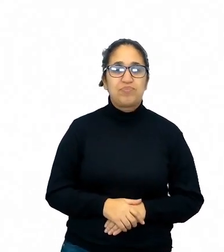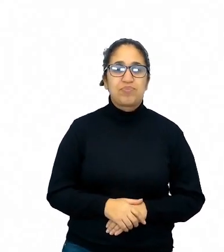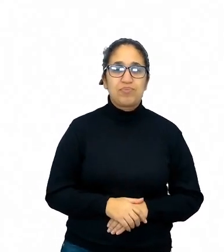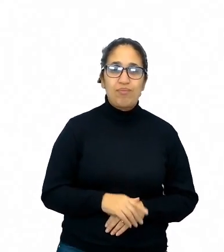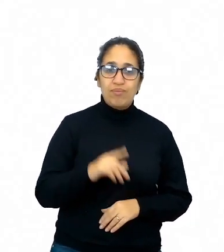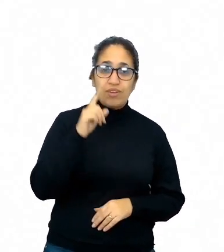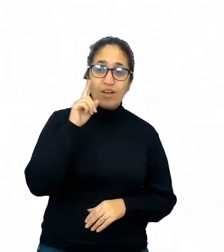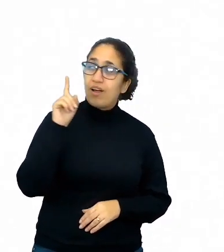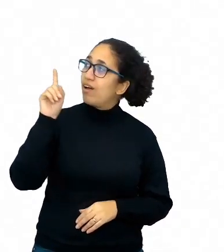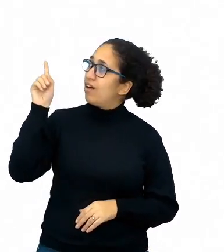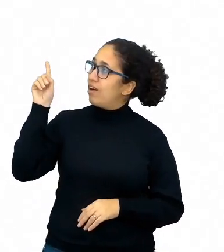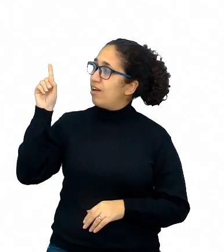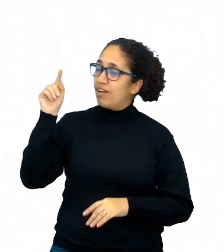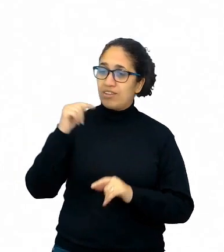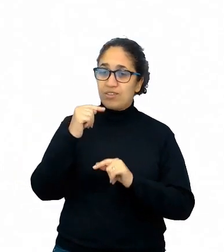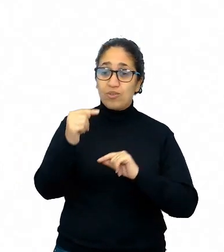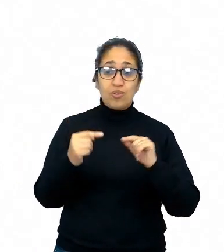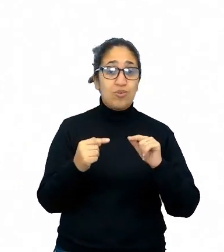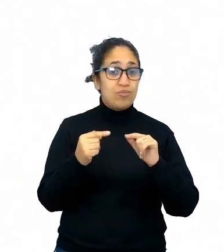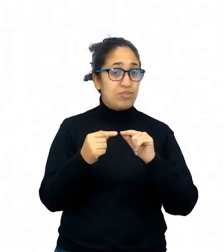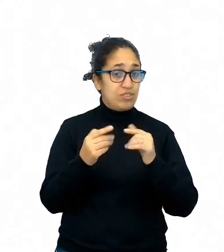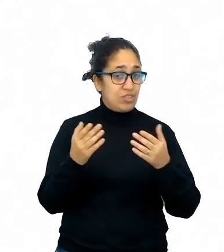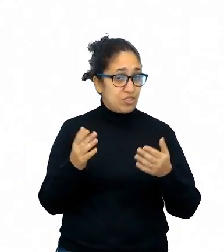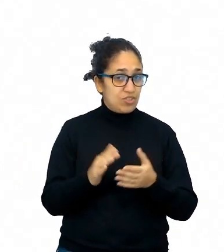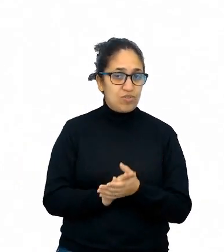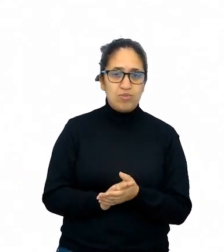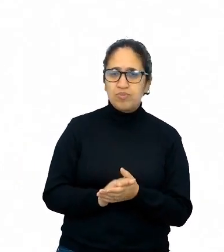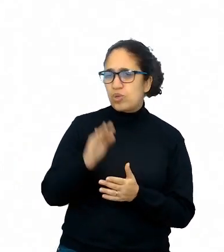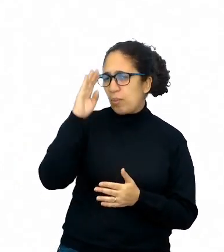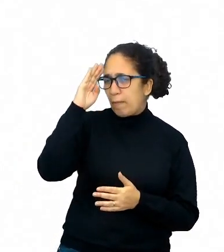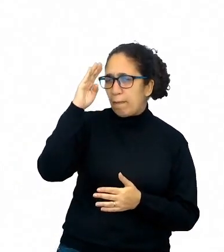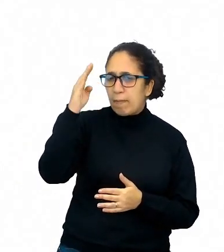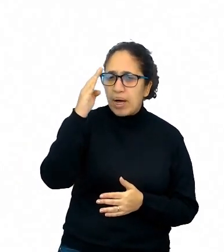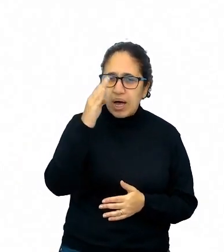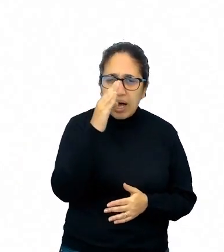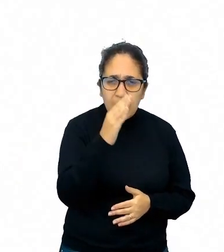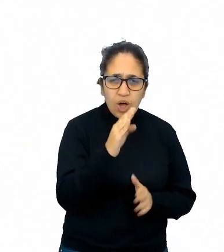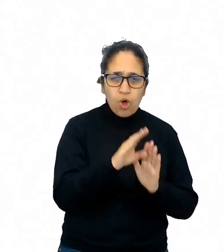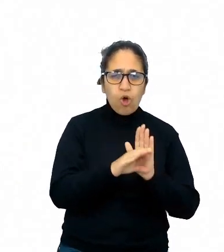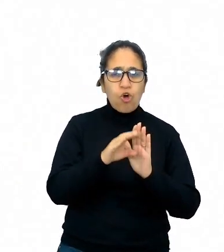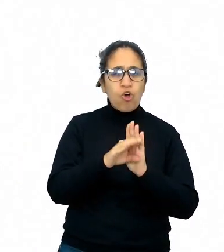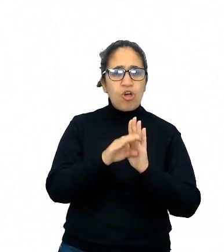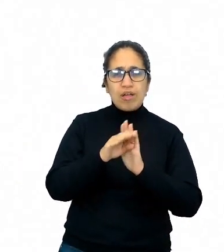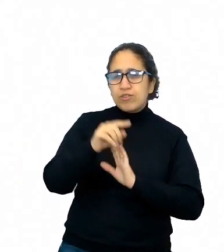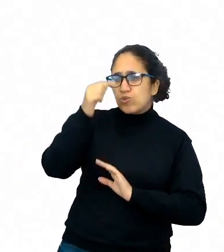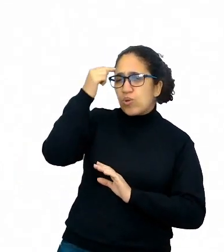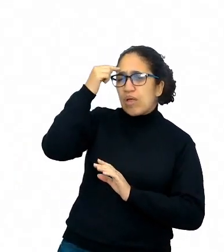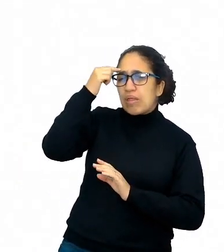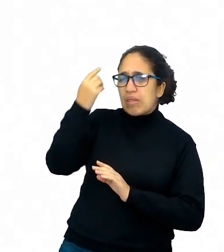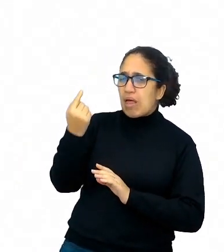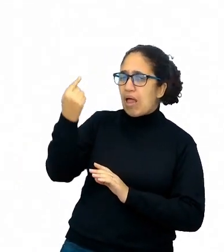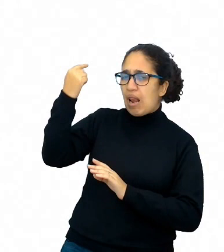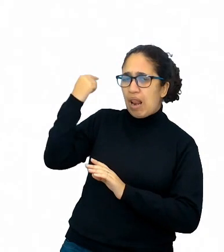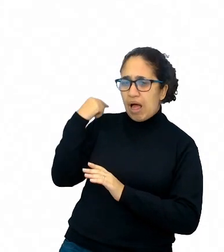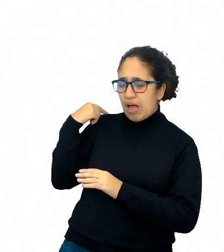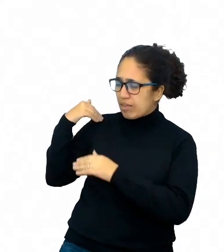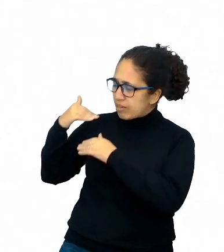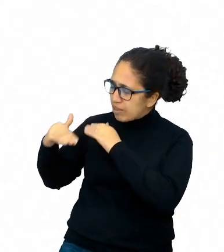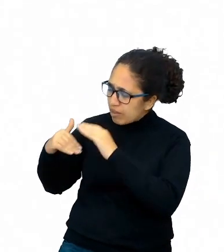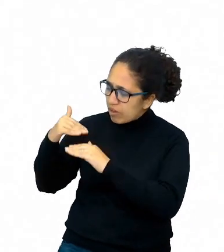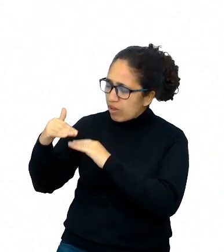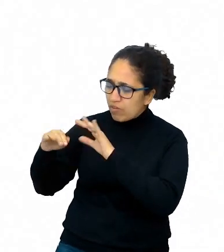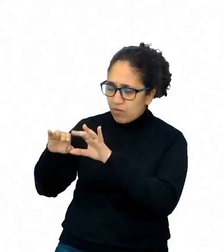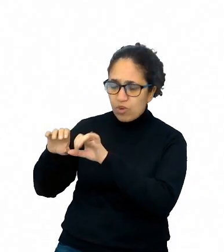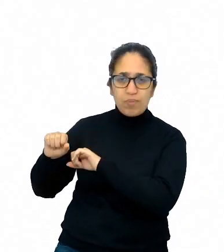Então, nossos objetivos de hoje: revisitar os principais conceitos e ideias discutidos lá na formação de etapa, né,